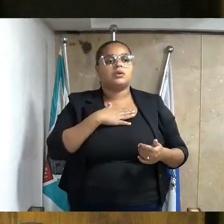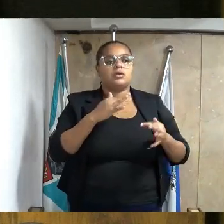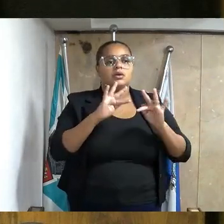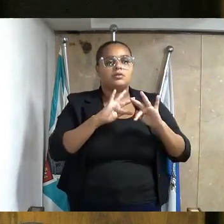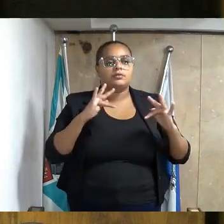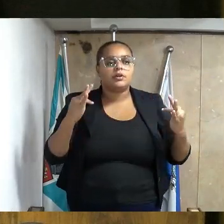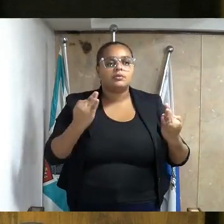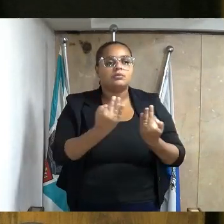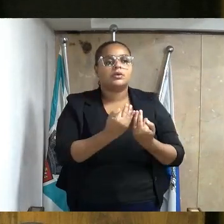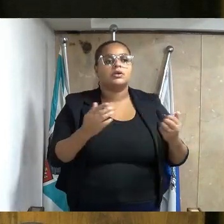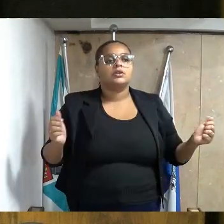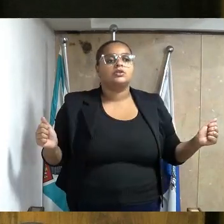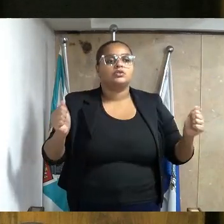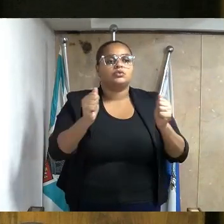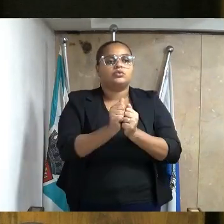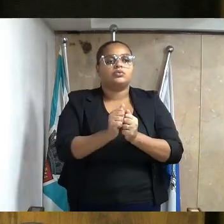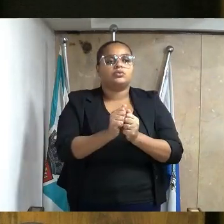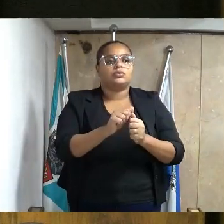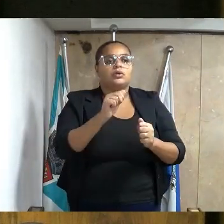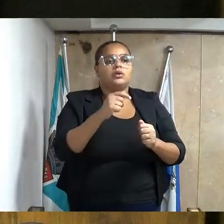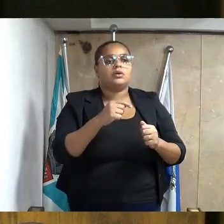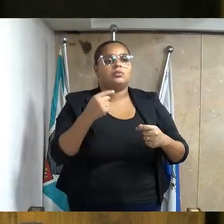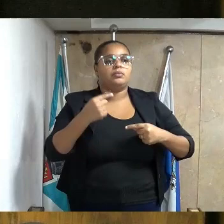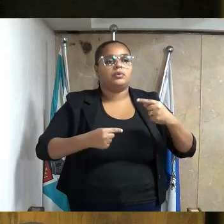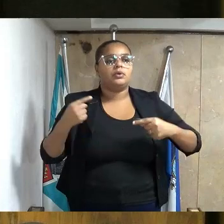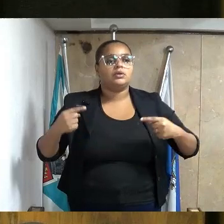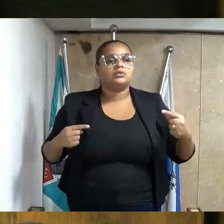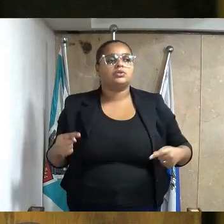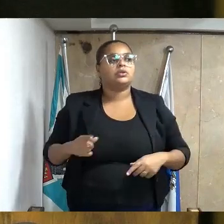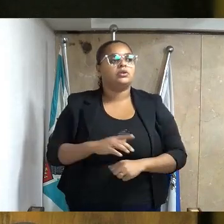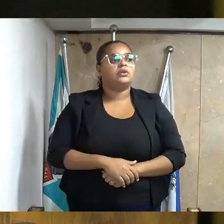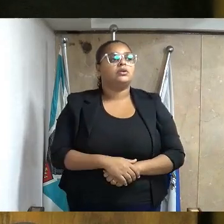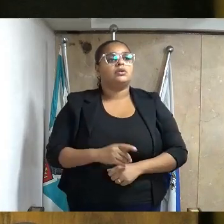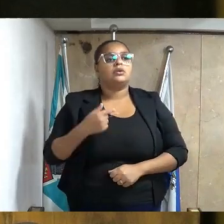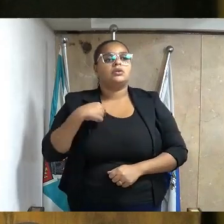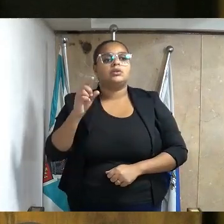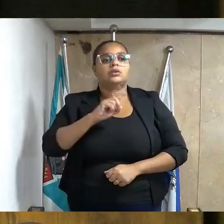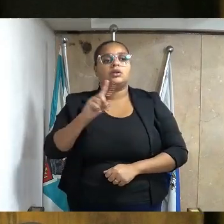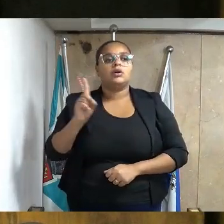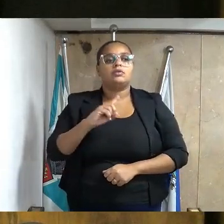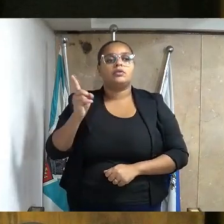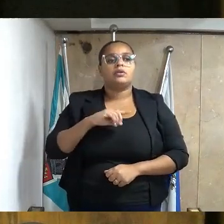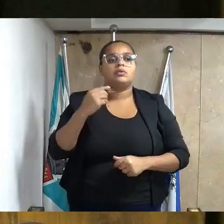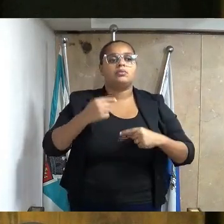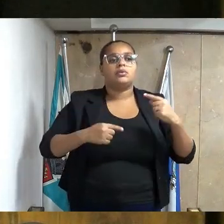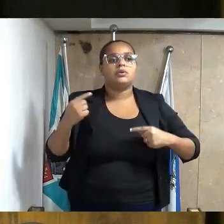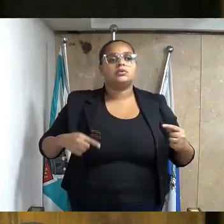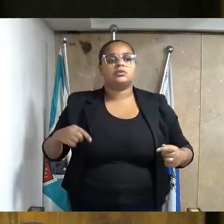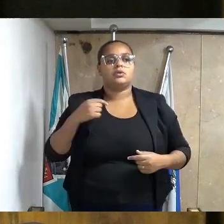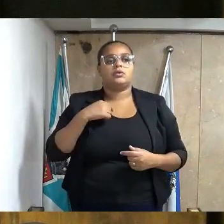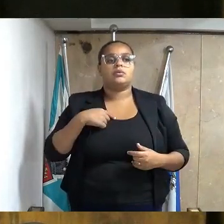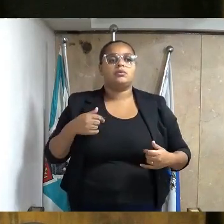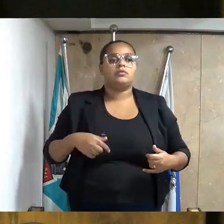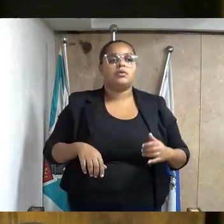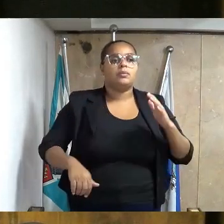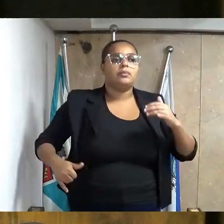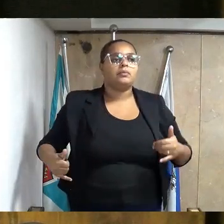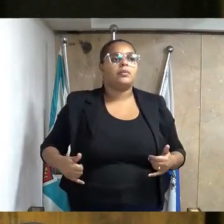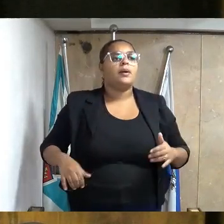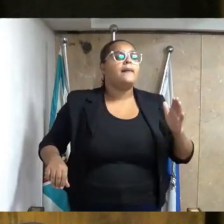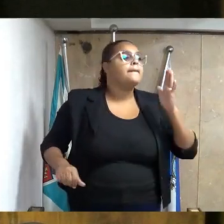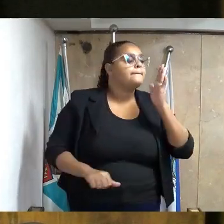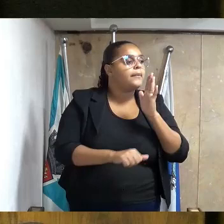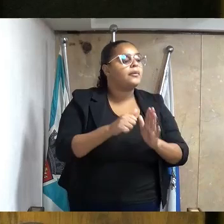me acompanha na política. Não viemos de família de político. Eu fui o primeiro político